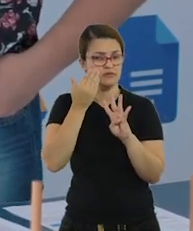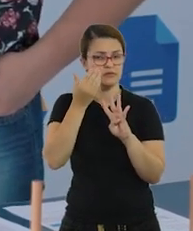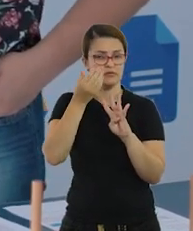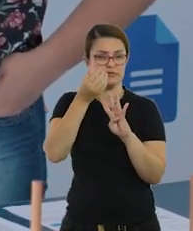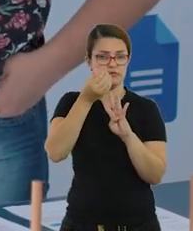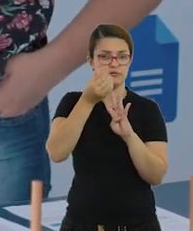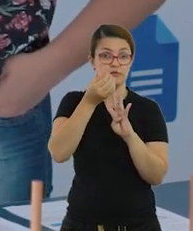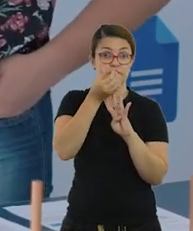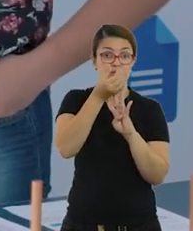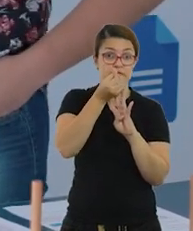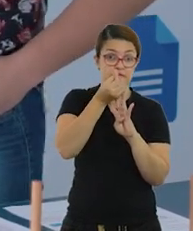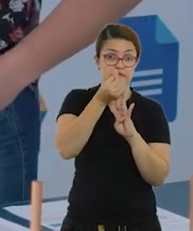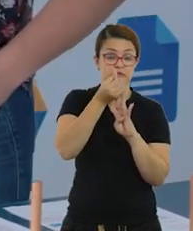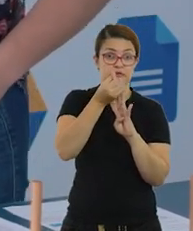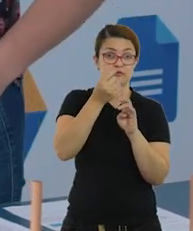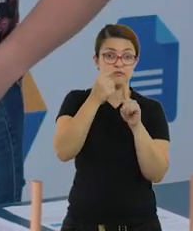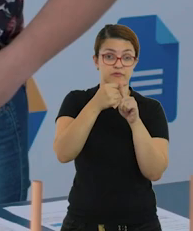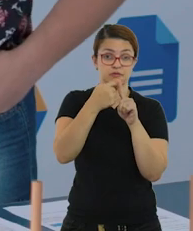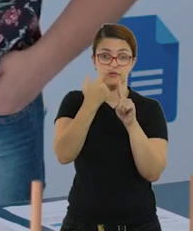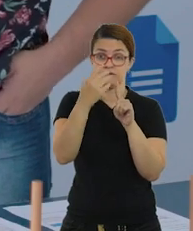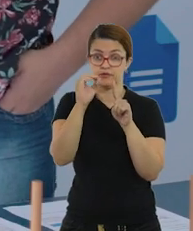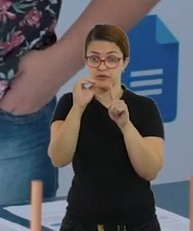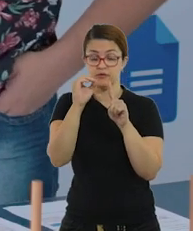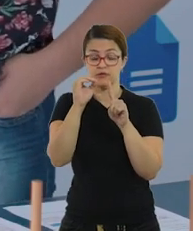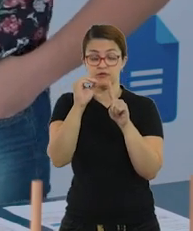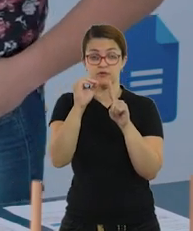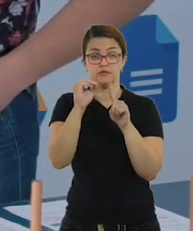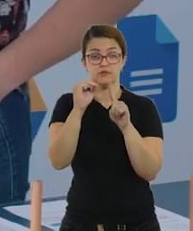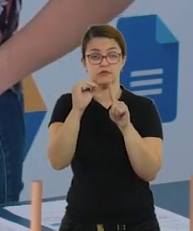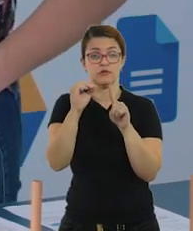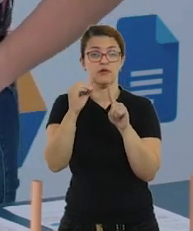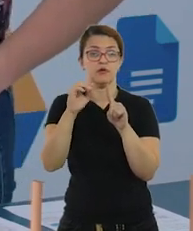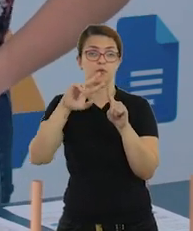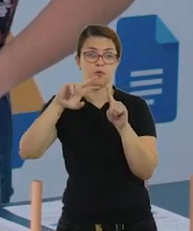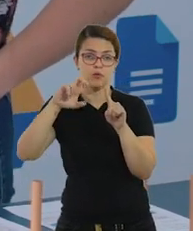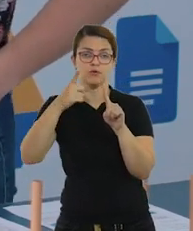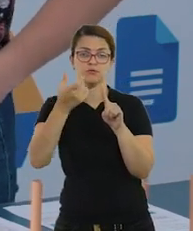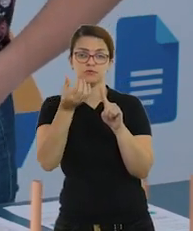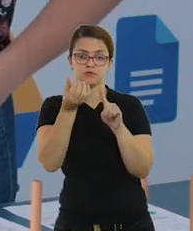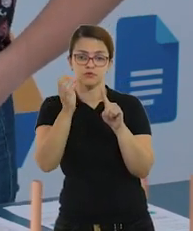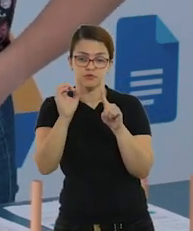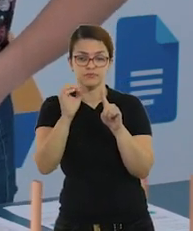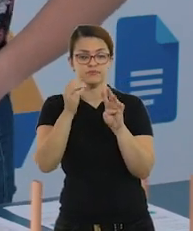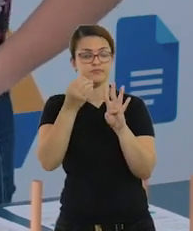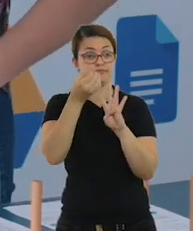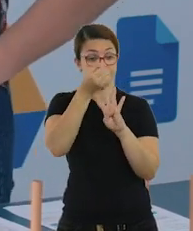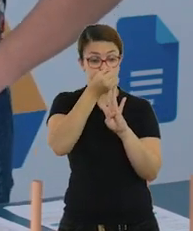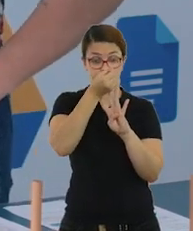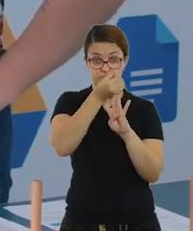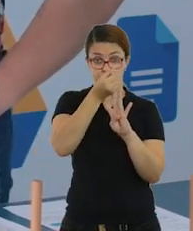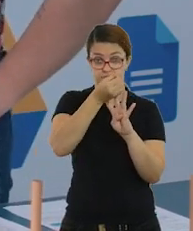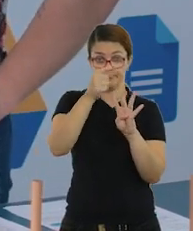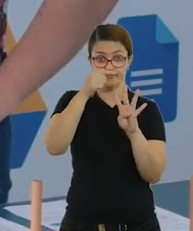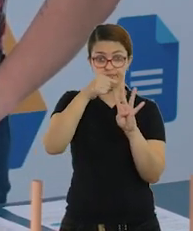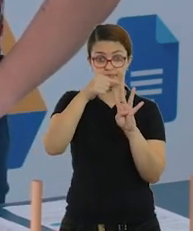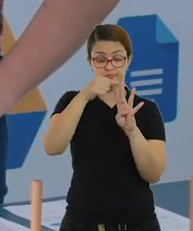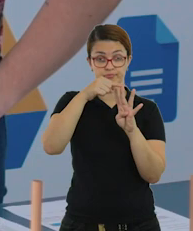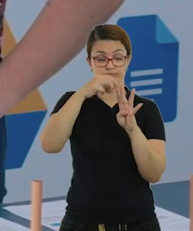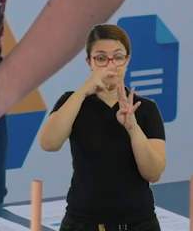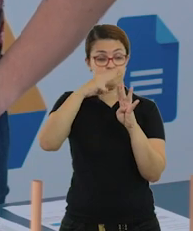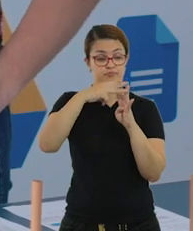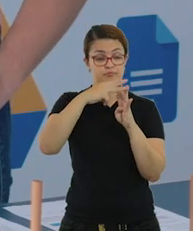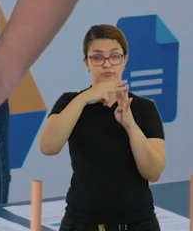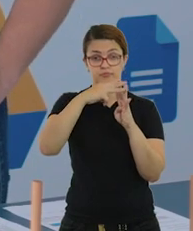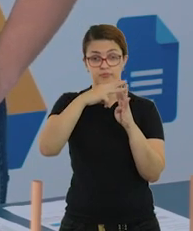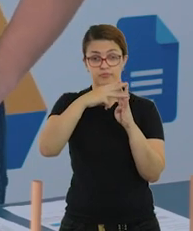então 6 vezes o 10, 60. Aqui eu represento pelo número 6. Na terceira ordem,